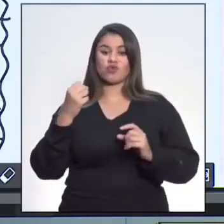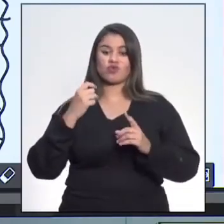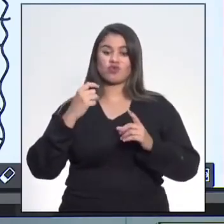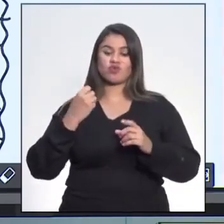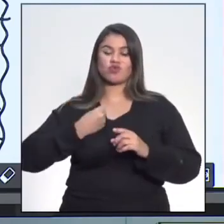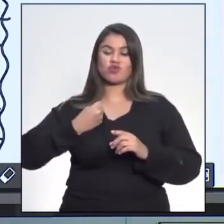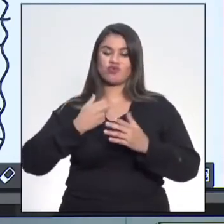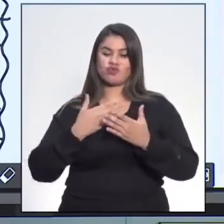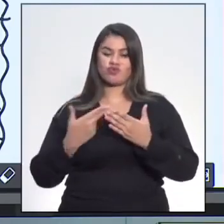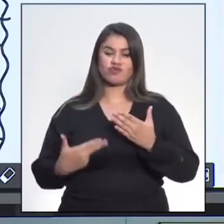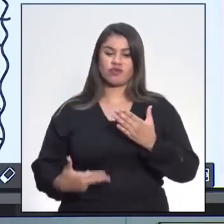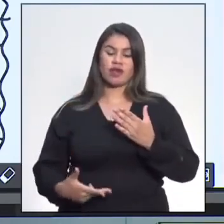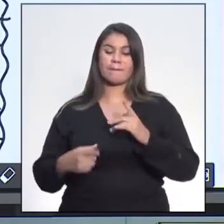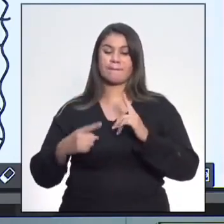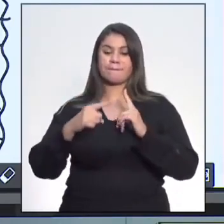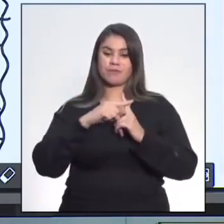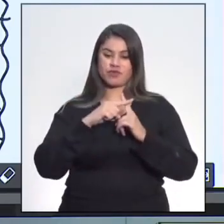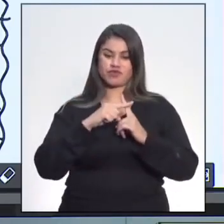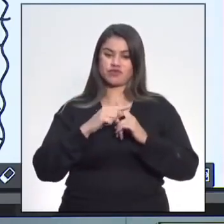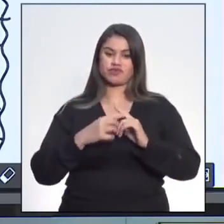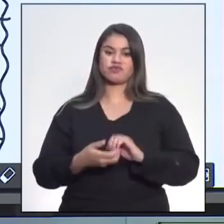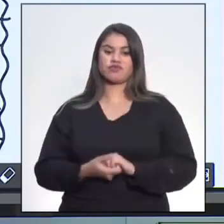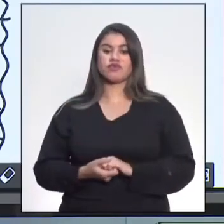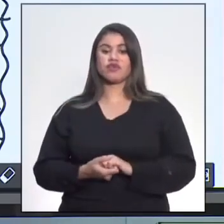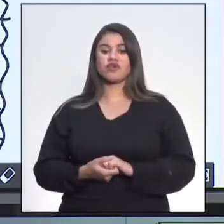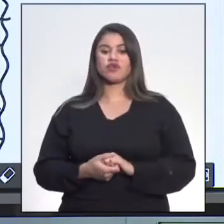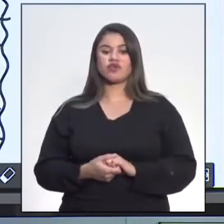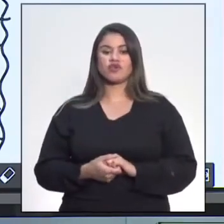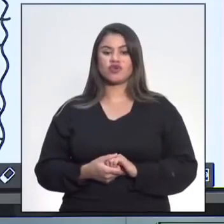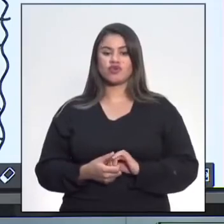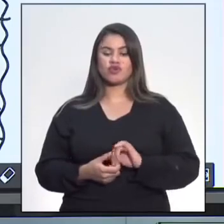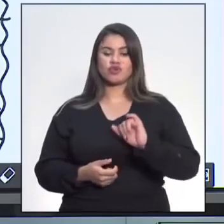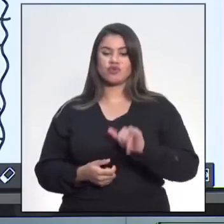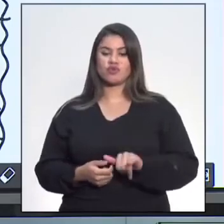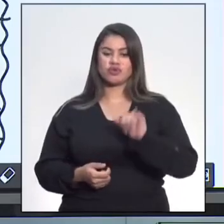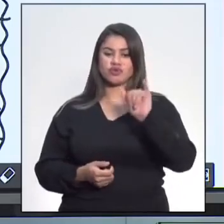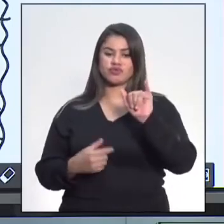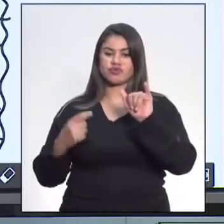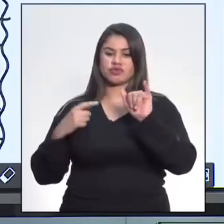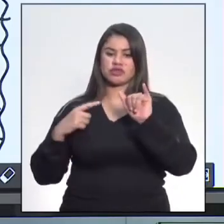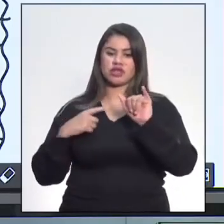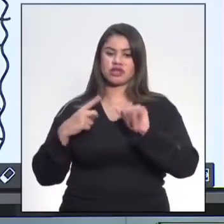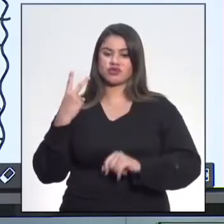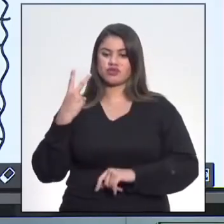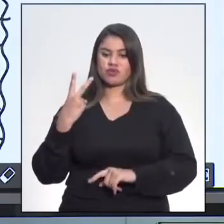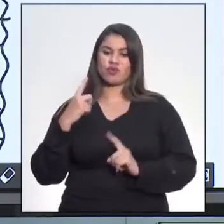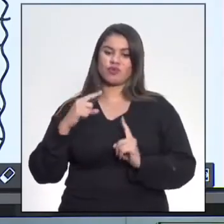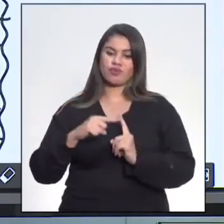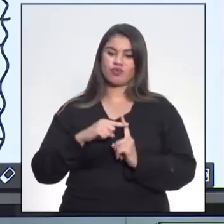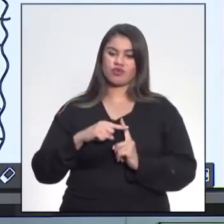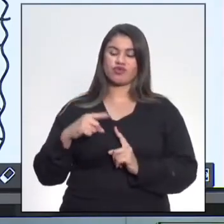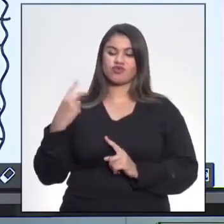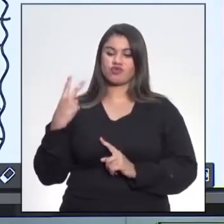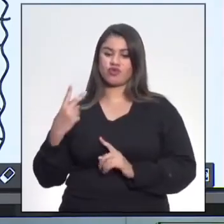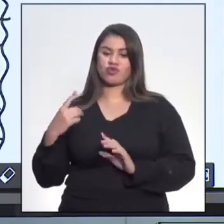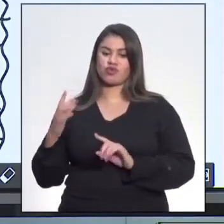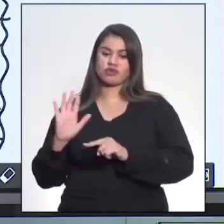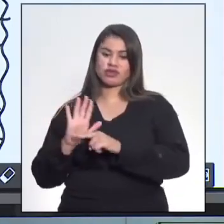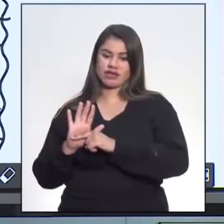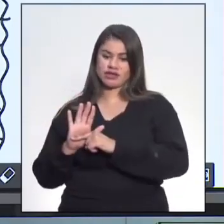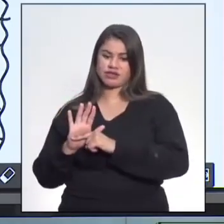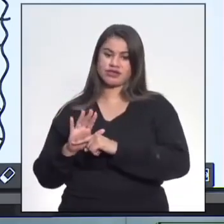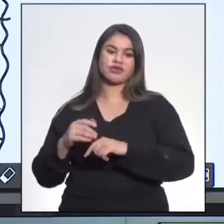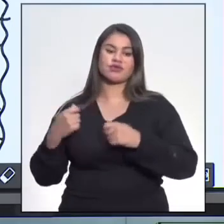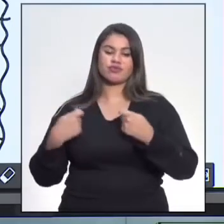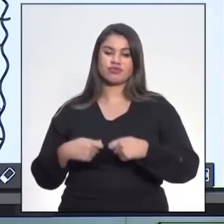parte positiva do eixo X. E no eixo Y, eu encontrei 2 caras, 2 números positivos e 2 números negativos. Então, na hora de